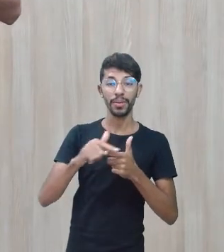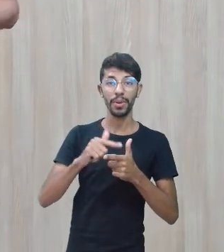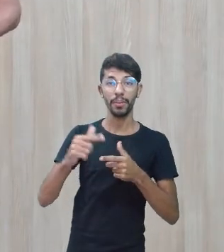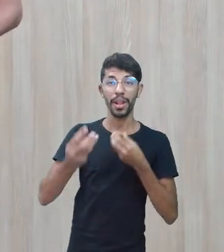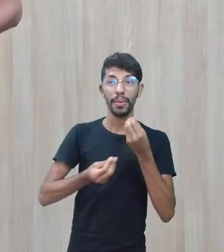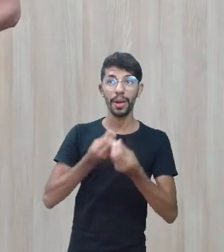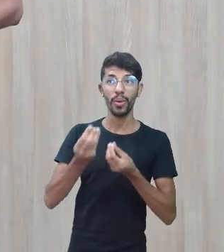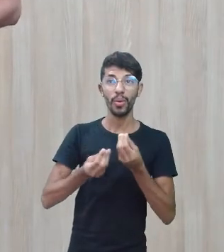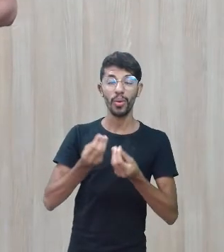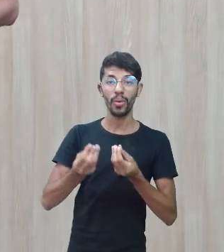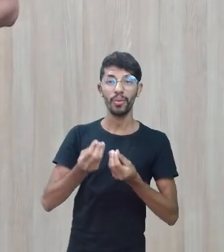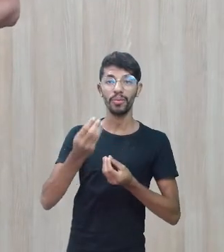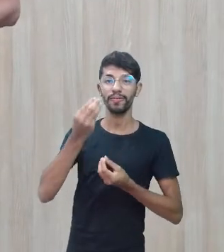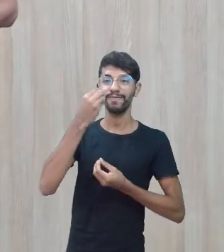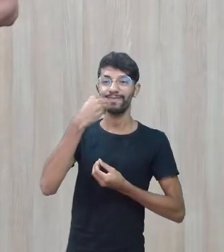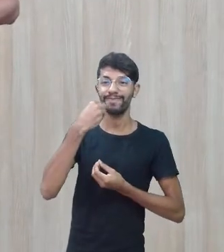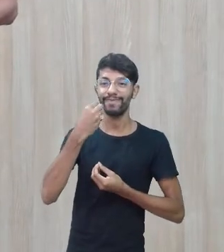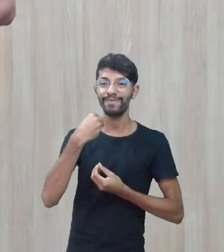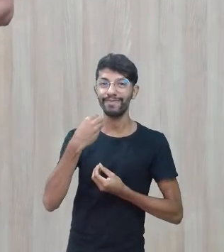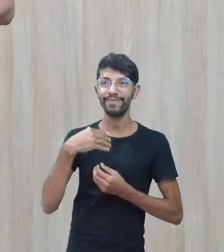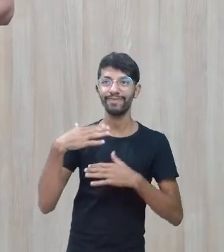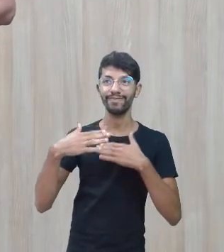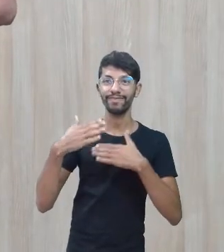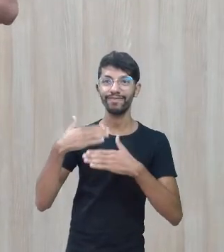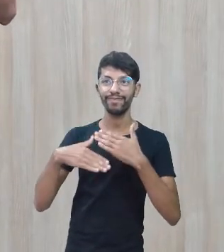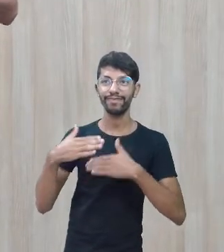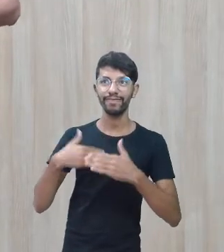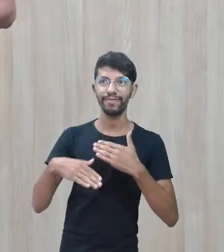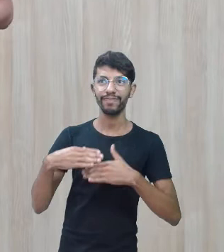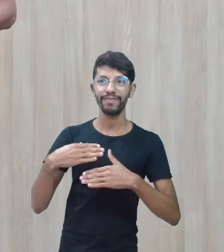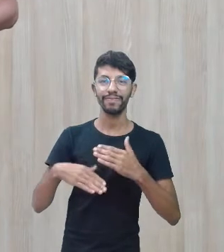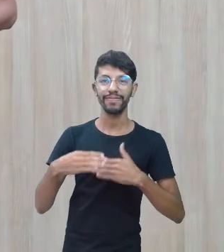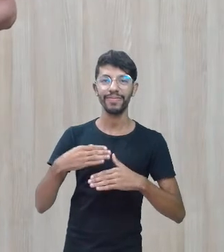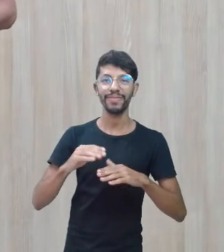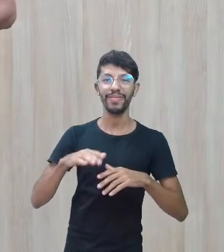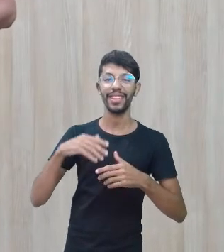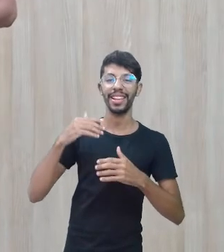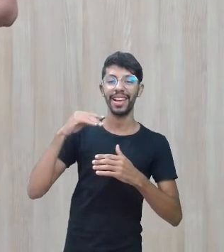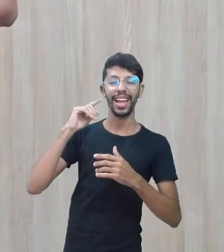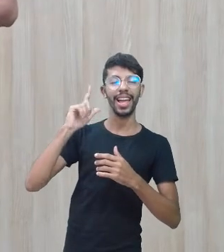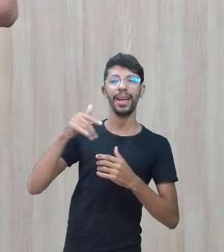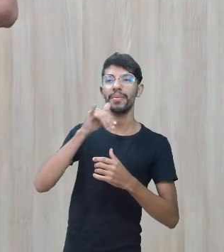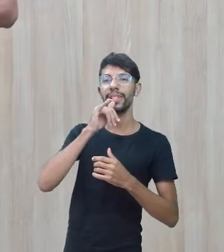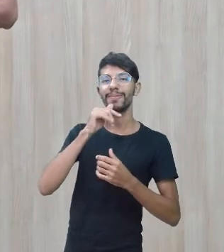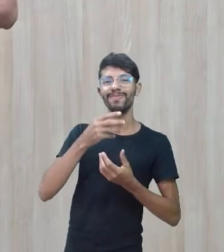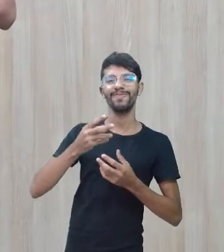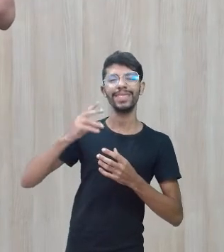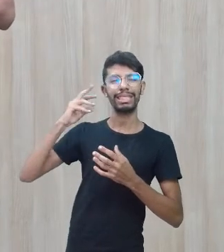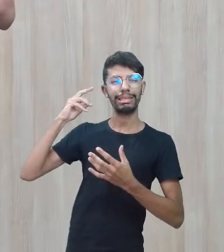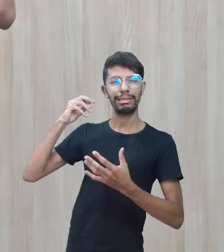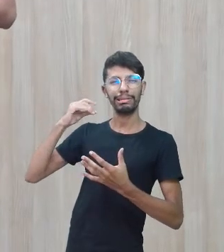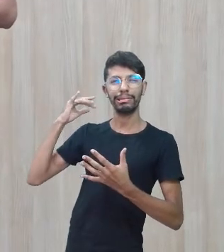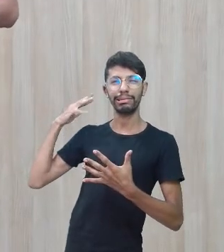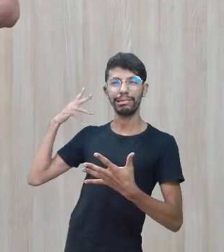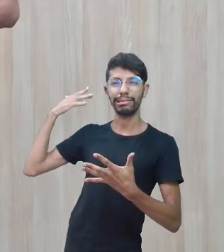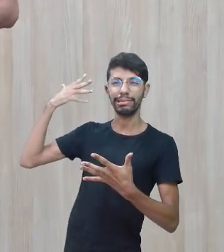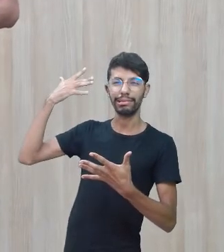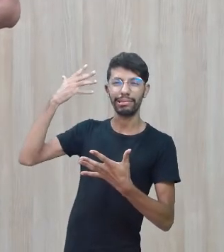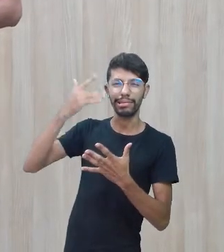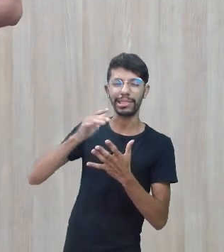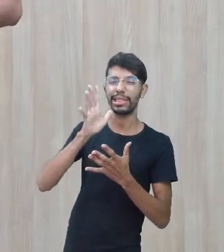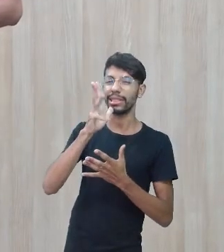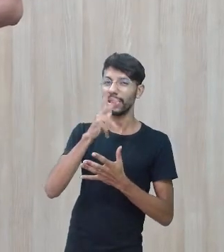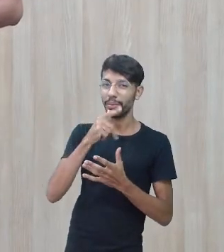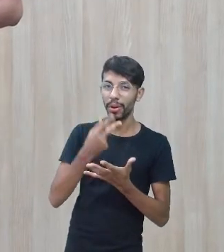começa a enfraquecer, Isso é um processo que não vai acontecer de uma hora para outra, vai acontecer ao longo de séculos. Então a gente